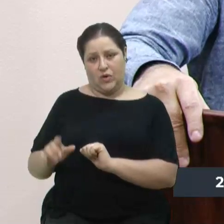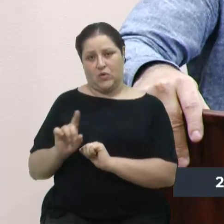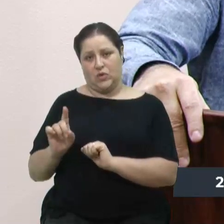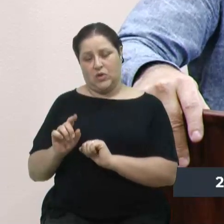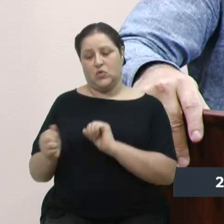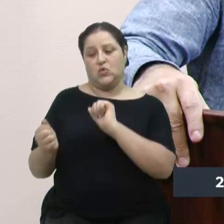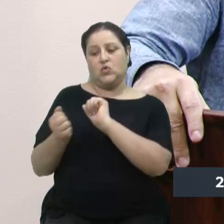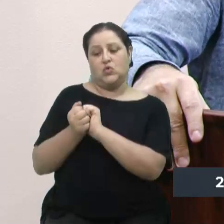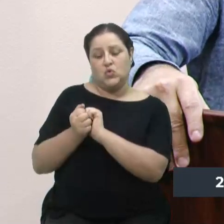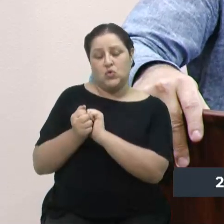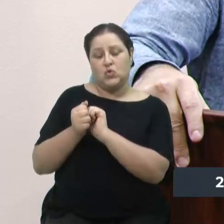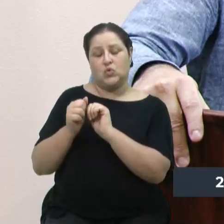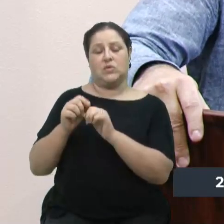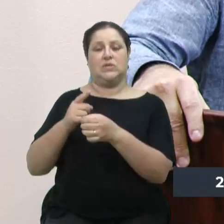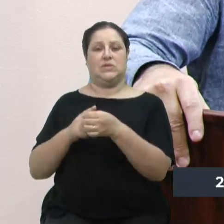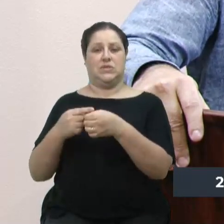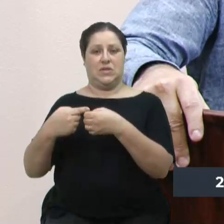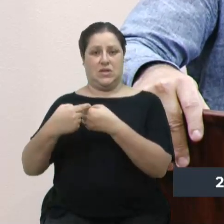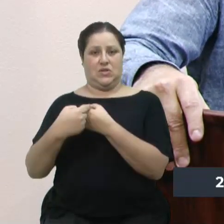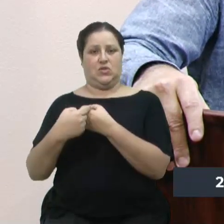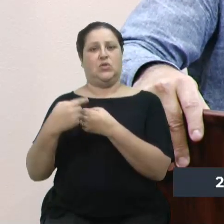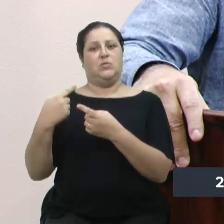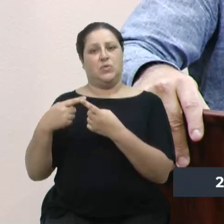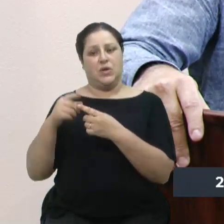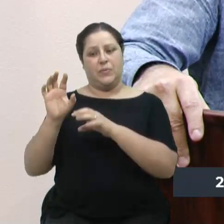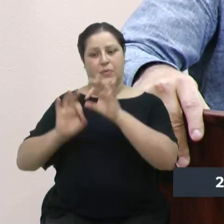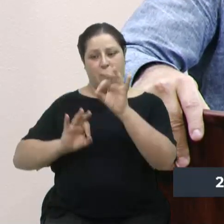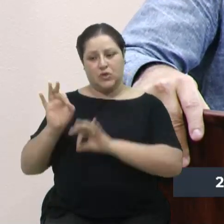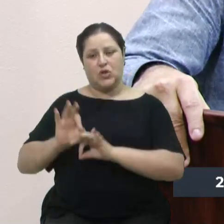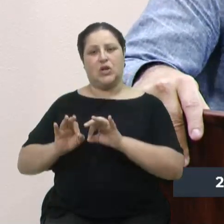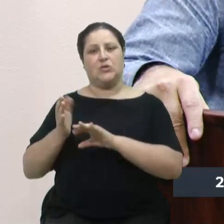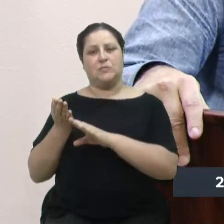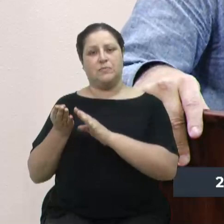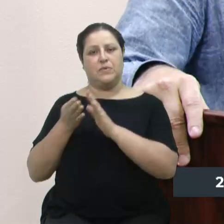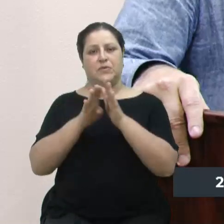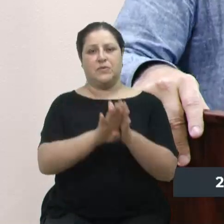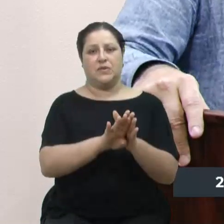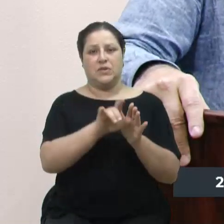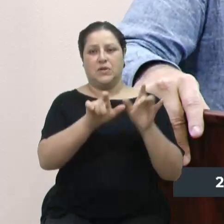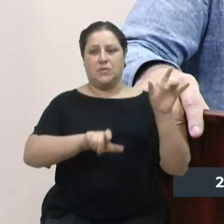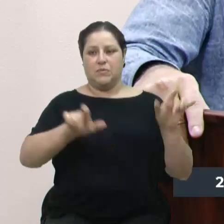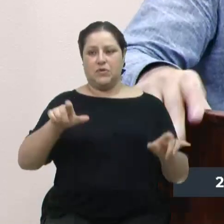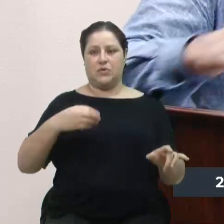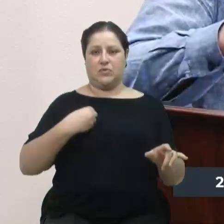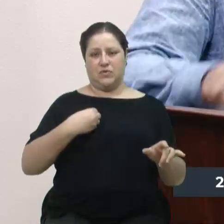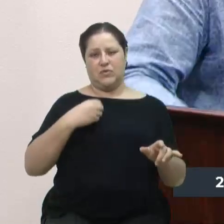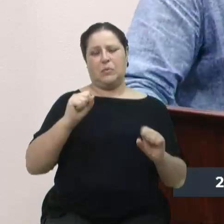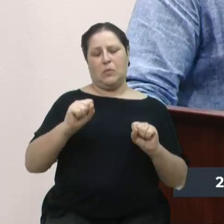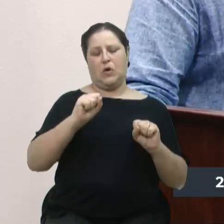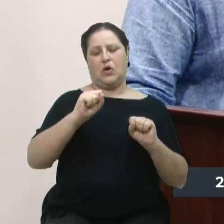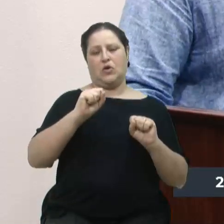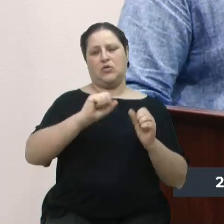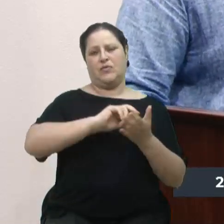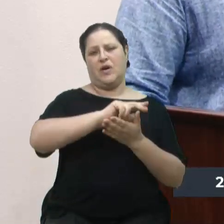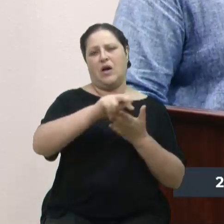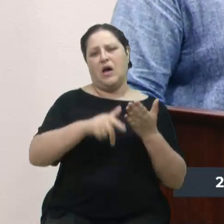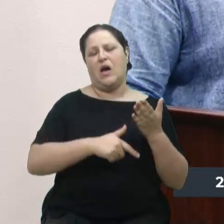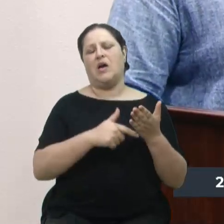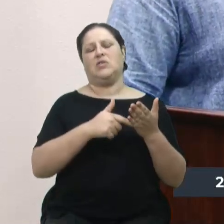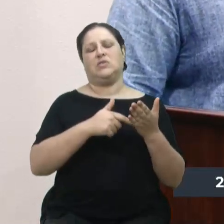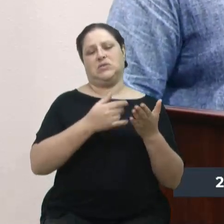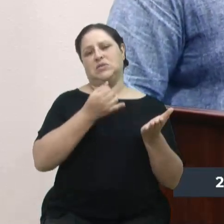com a cidade, porque eram projetos que beneficiavam a vida das pessoas. Poderia citar um rol de exemplos, mas o